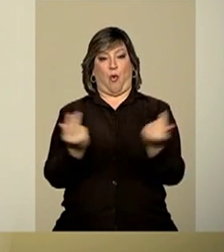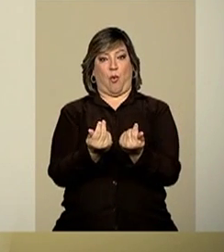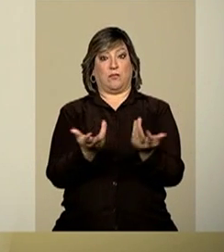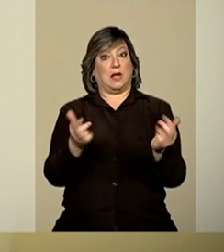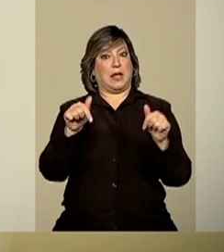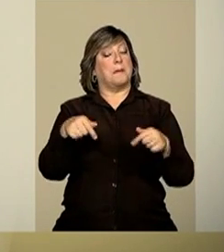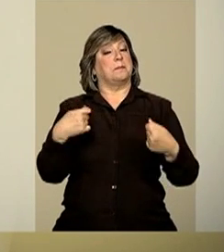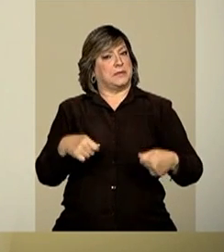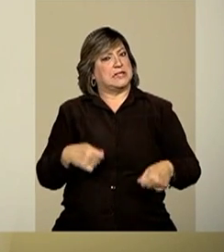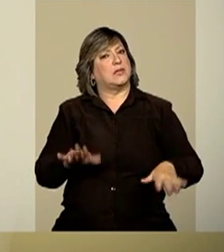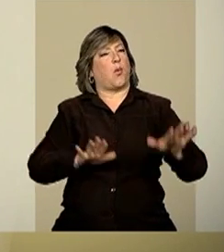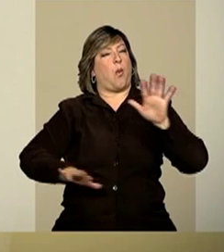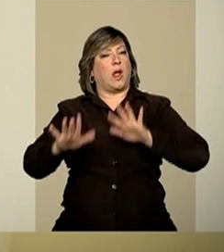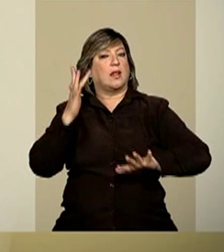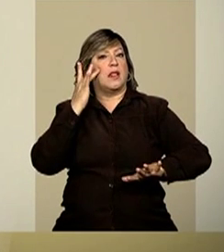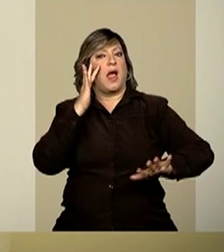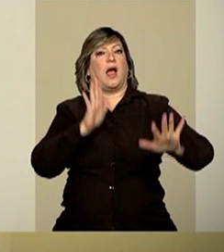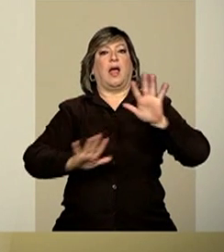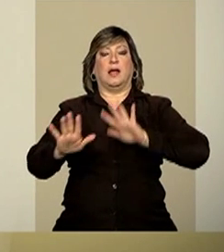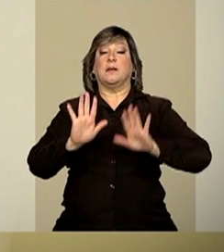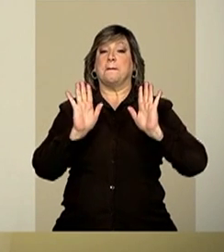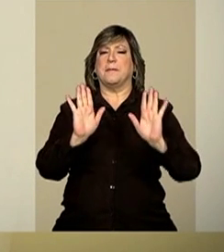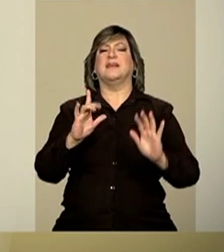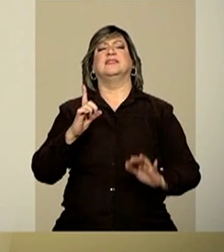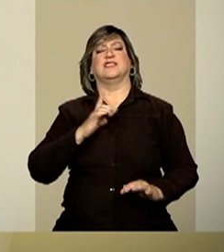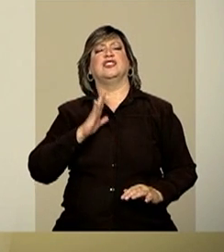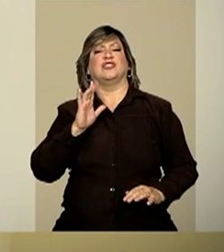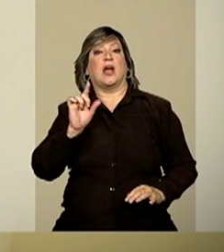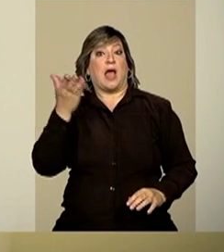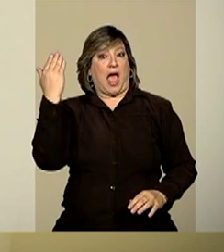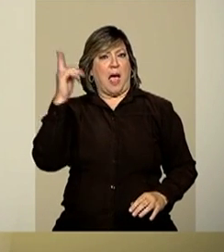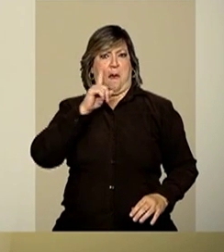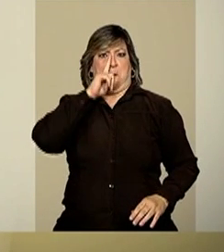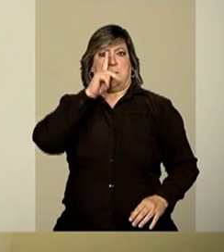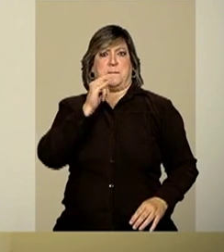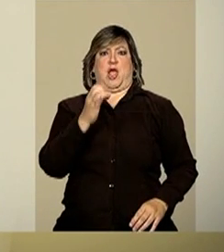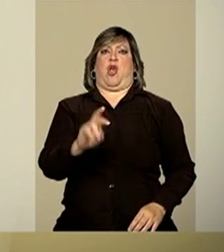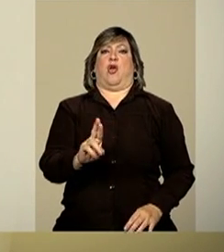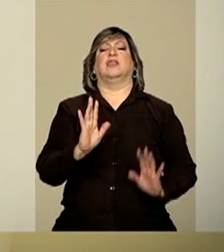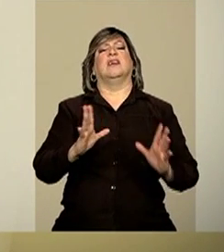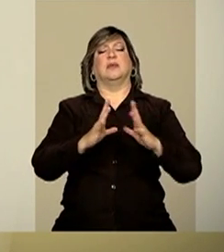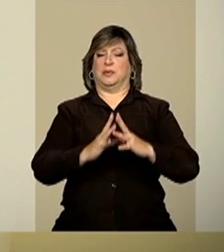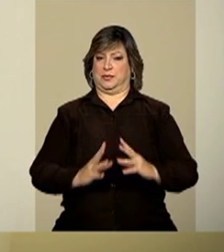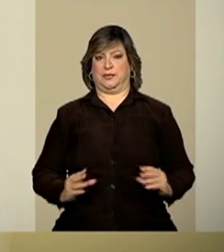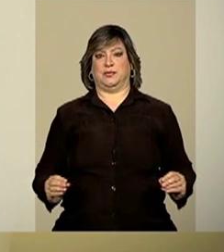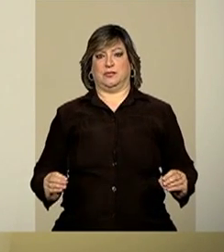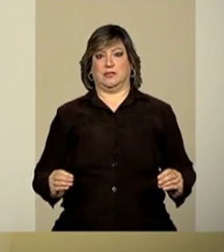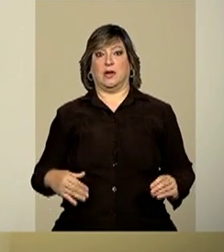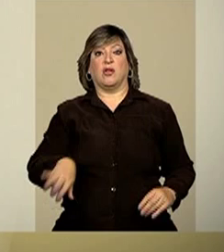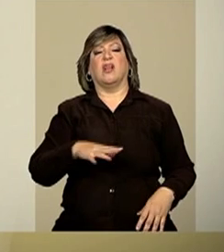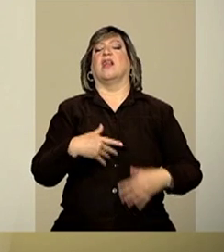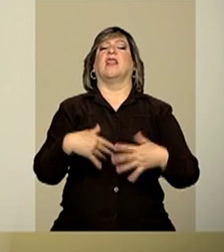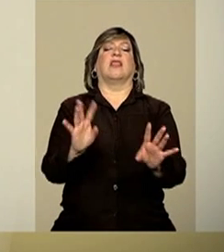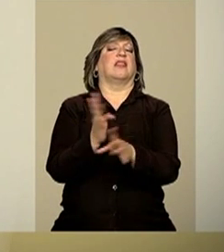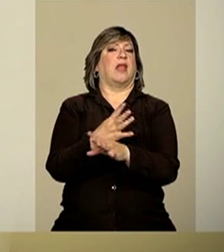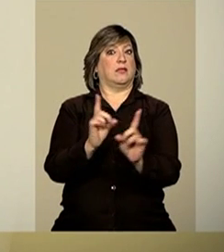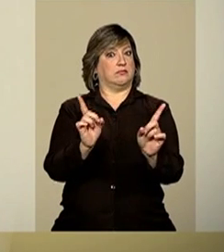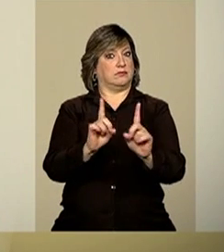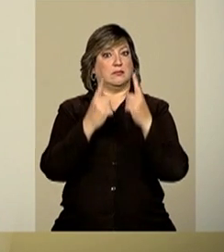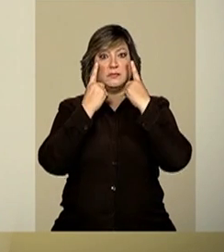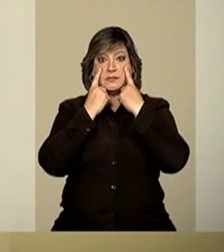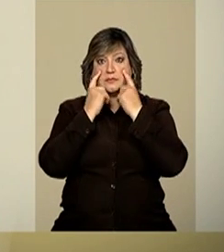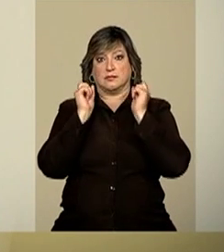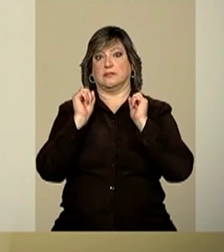exige cuidados, porém, há sinais de que o pior já passou. Não vamos descuidar um só